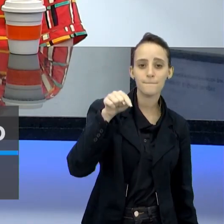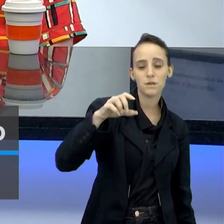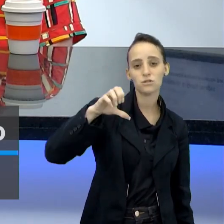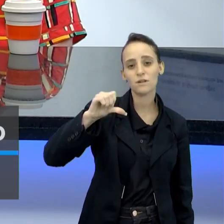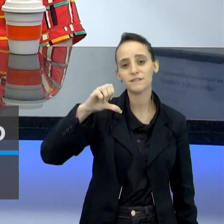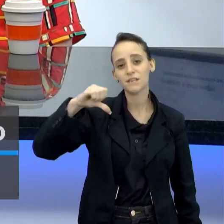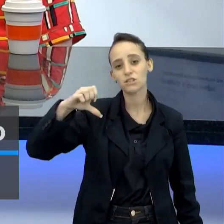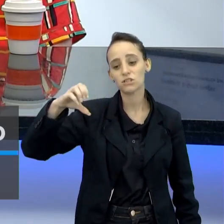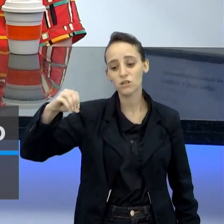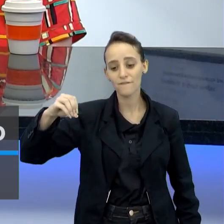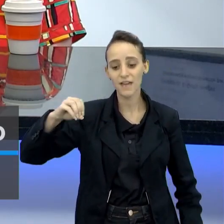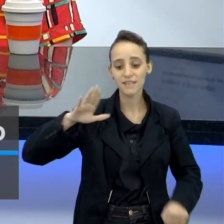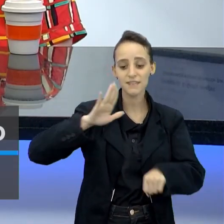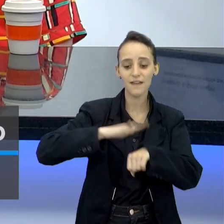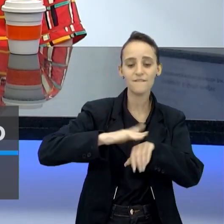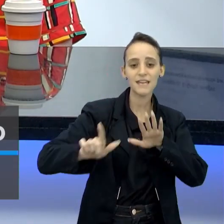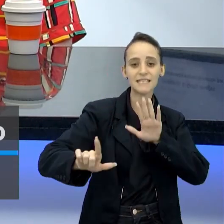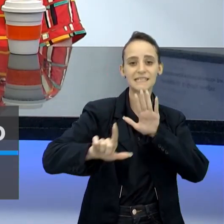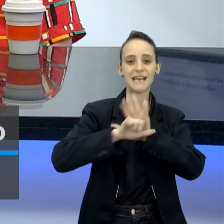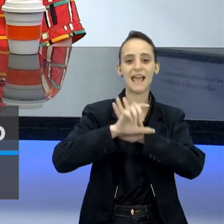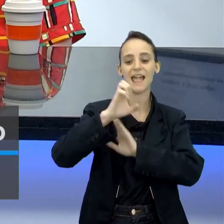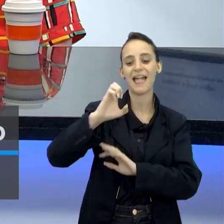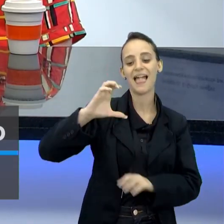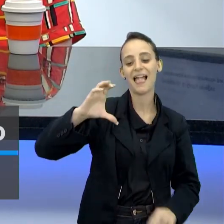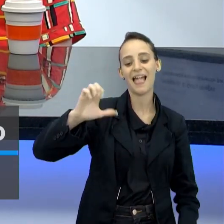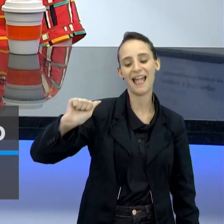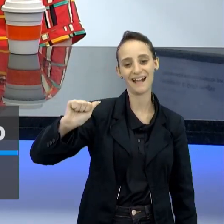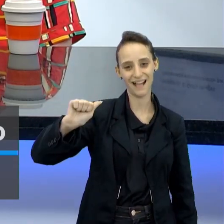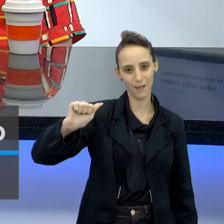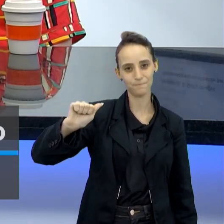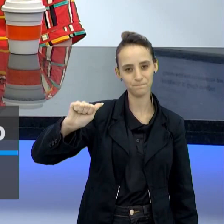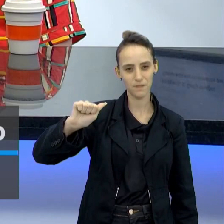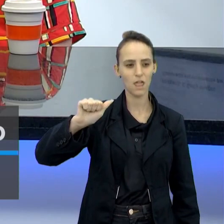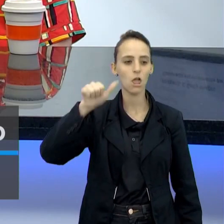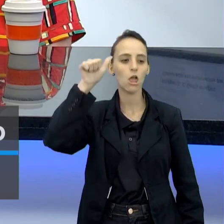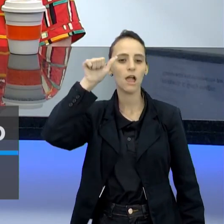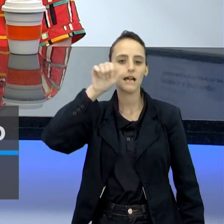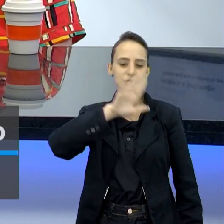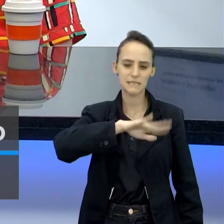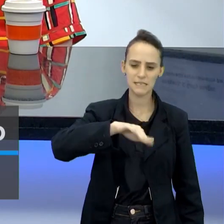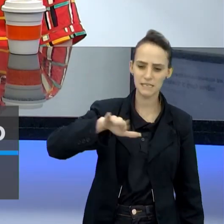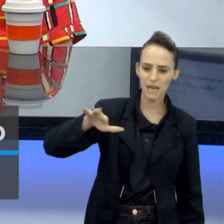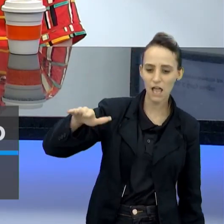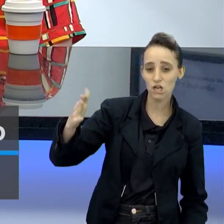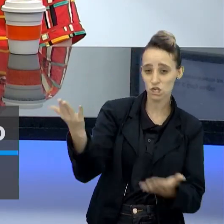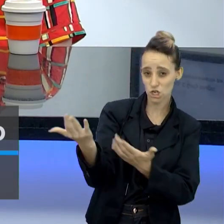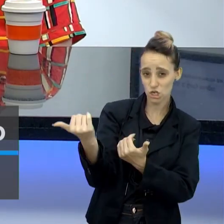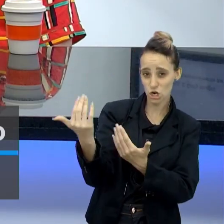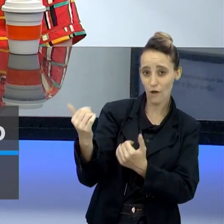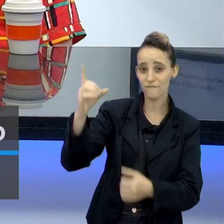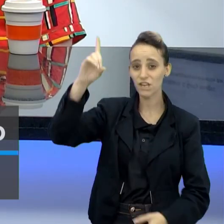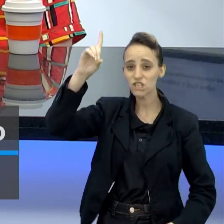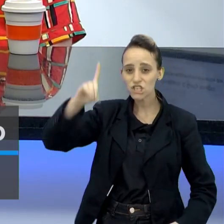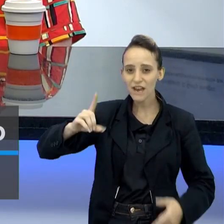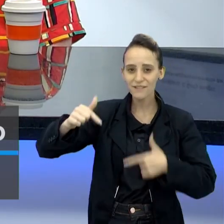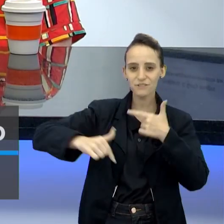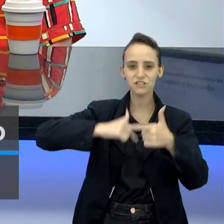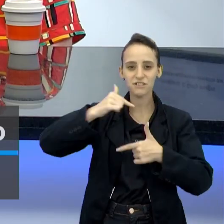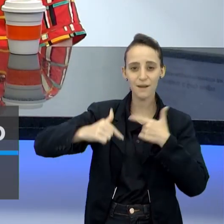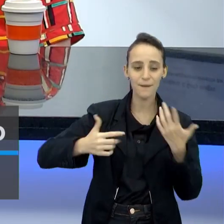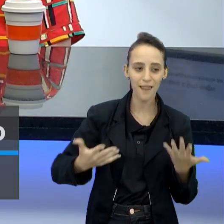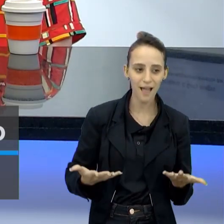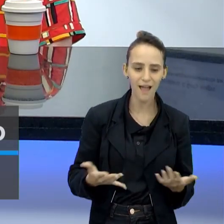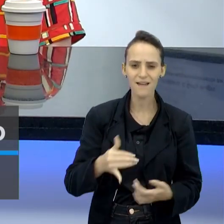Brasil o Estatuto da Criança e do Adolescente. Antes as crianças poderiam trabalhar, né, muito pequenas, com 9 anos, na